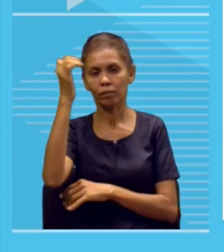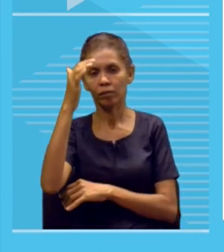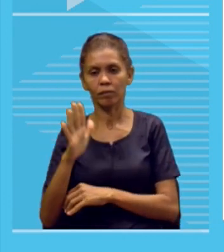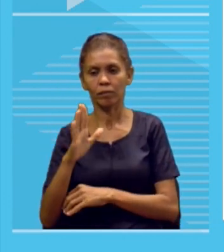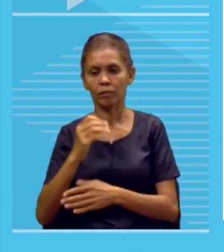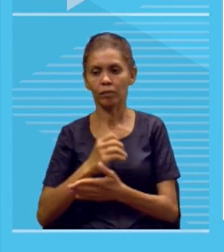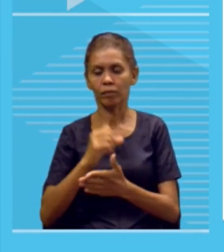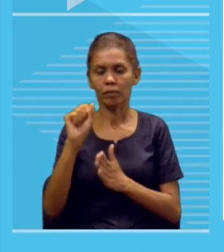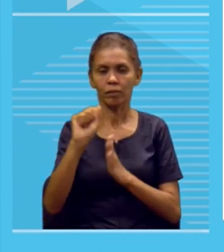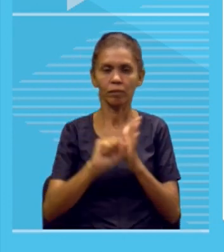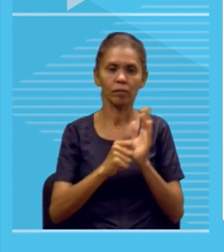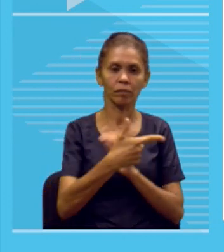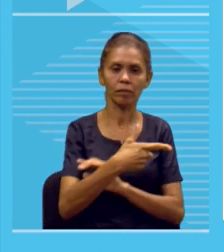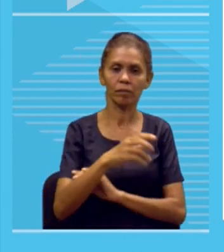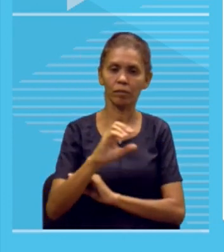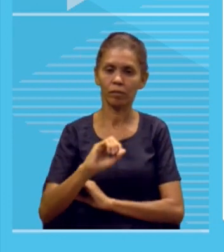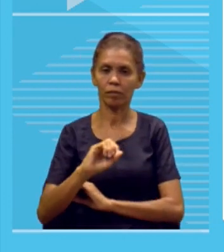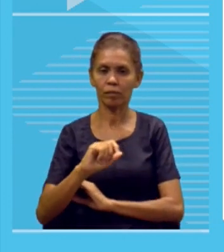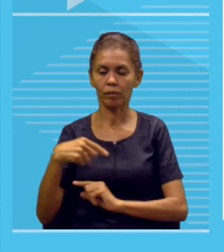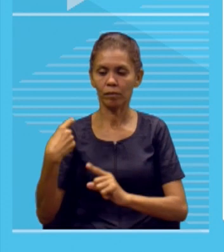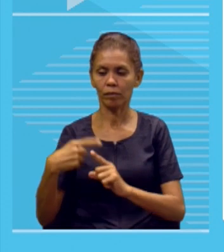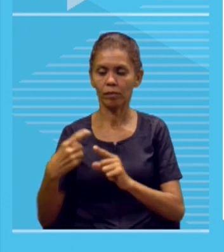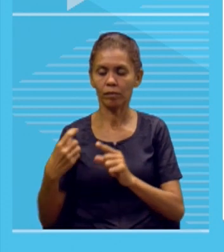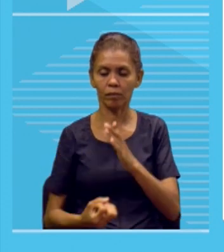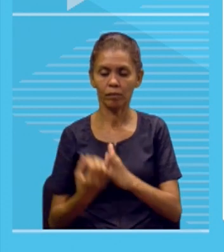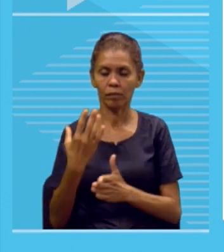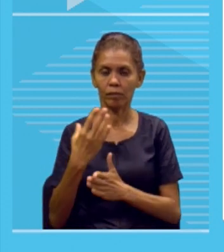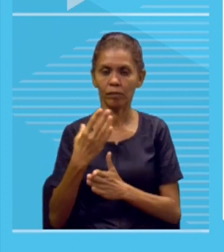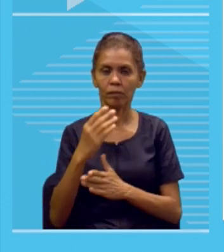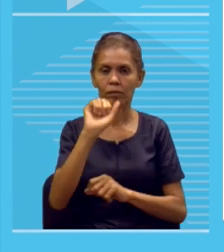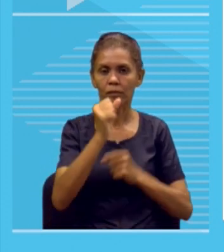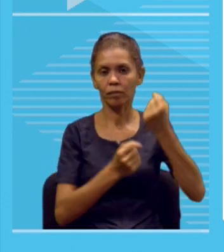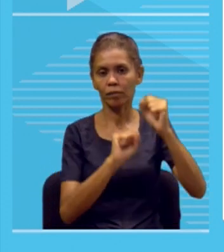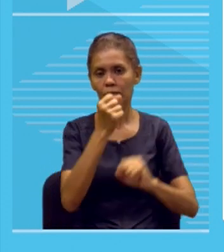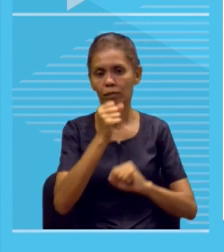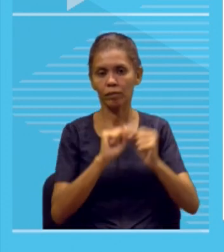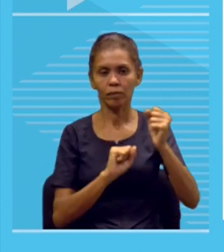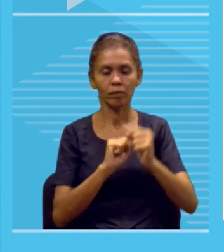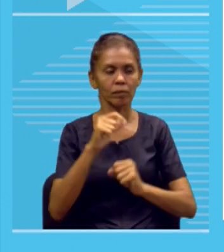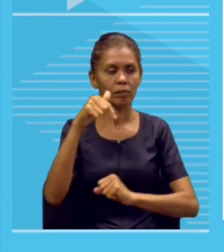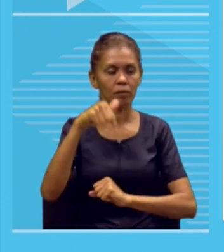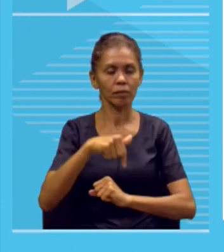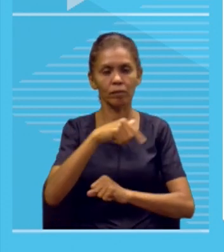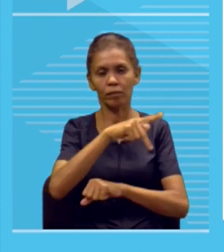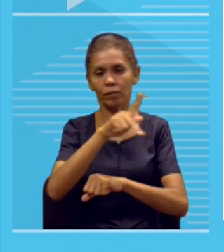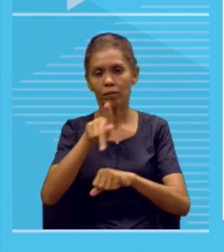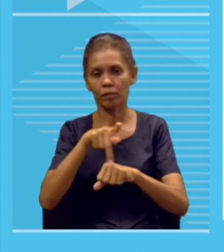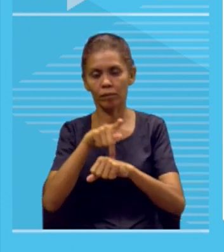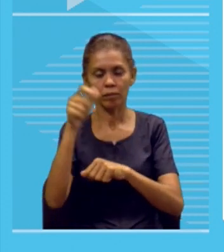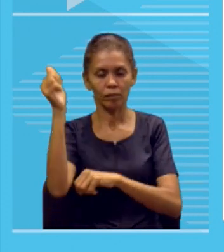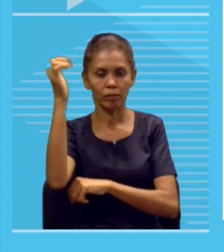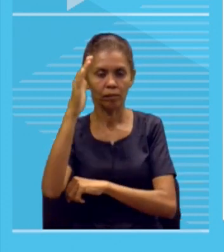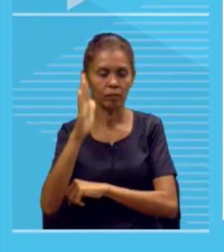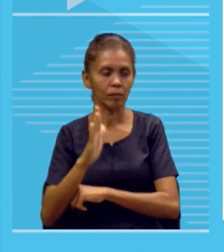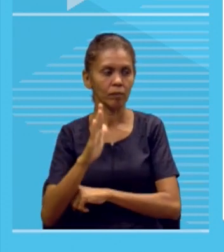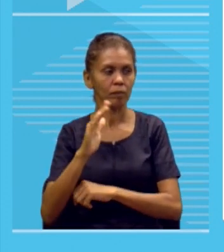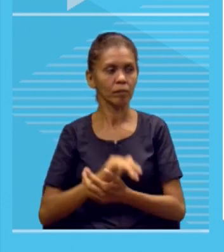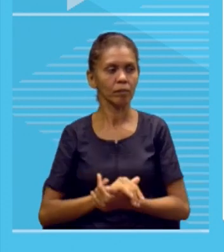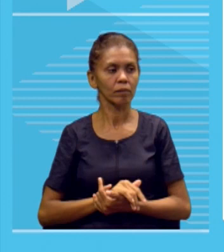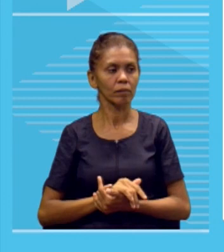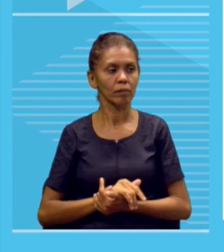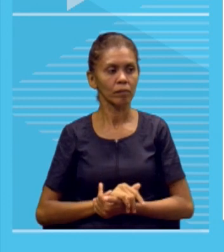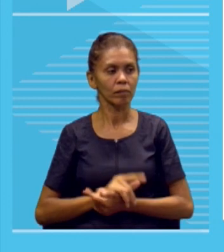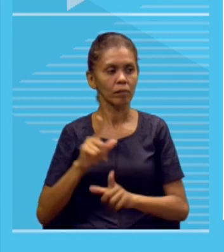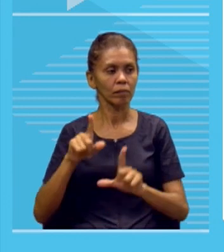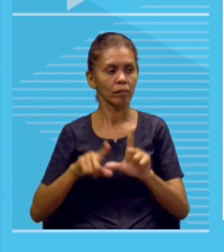pela primeira vez a gente vai ter uma industrialização de fato acontecendo no nosso país. Letra D, a